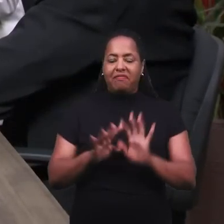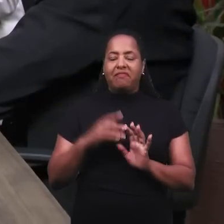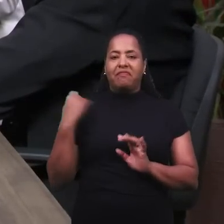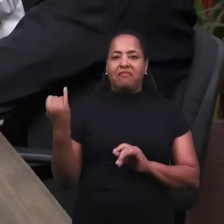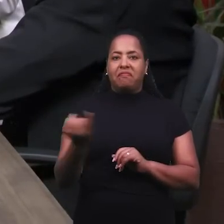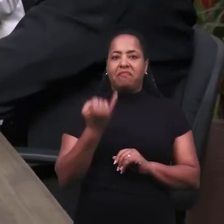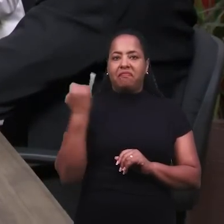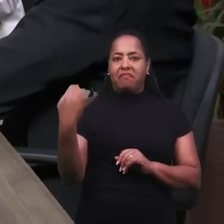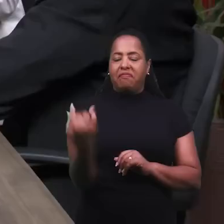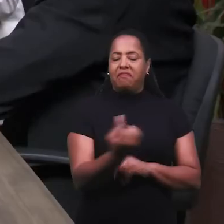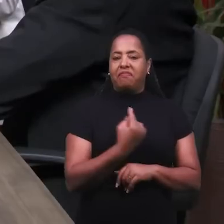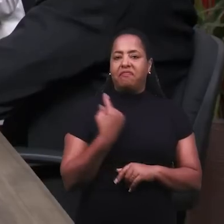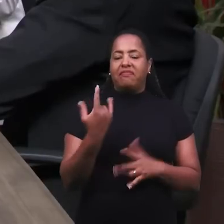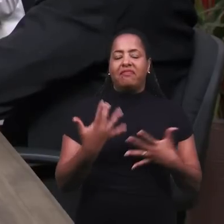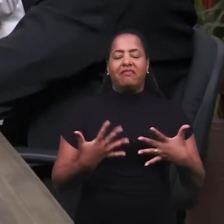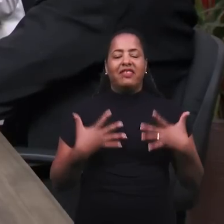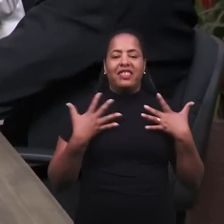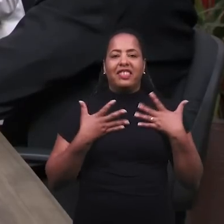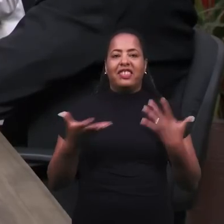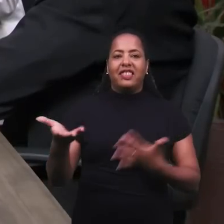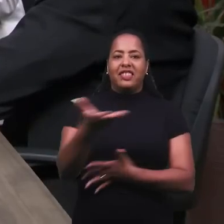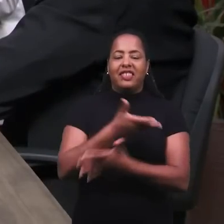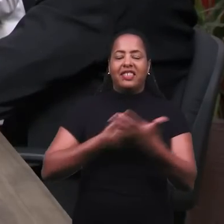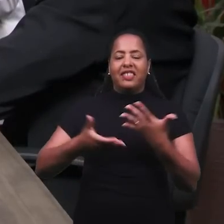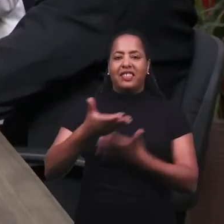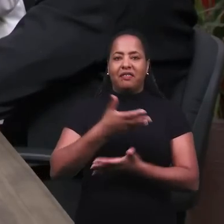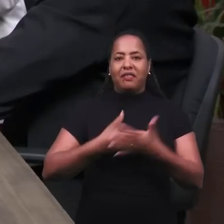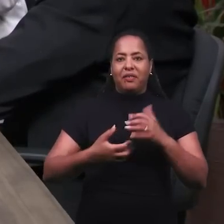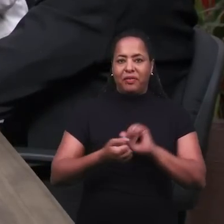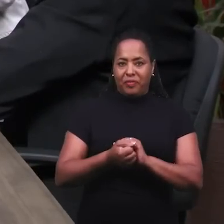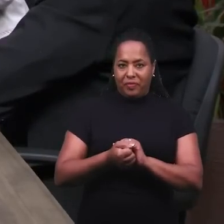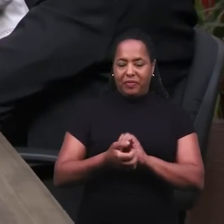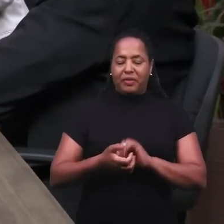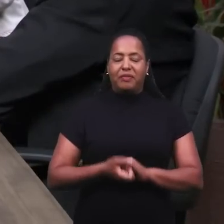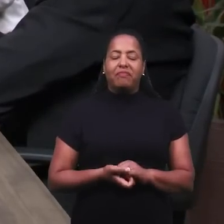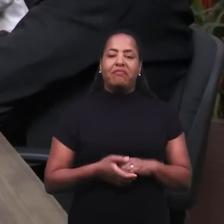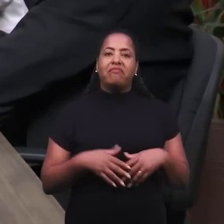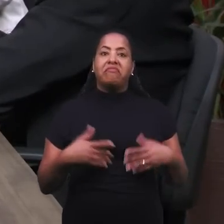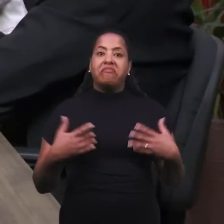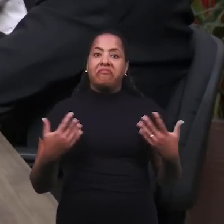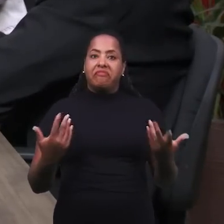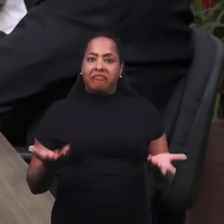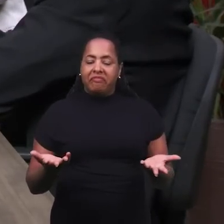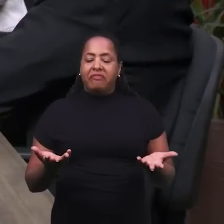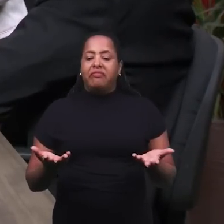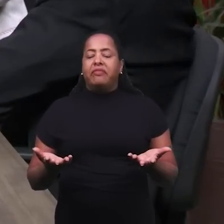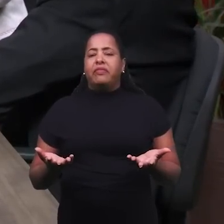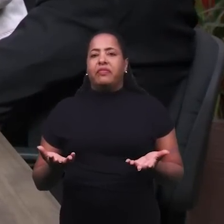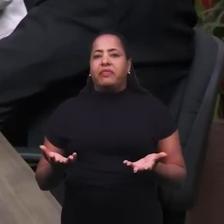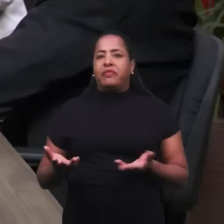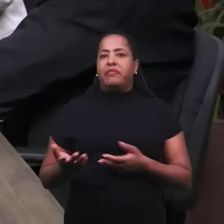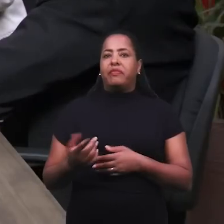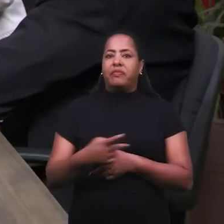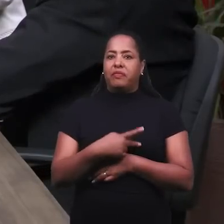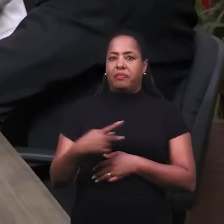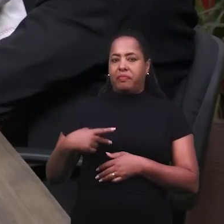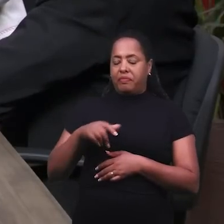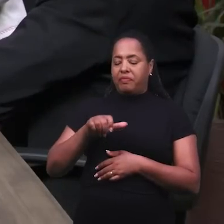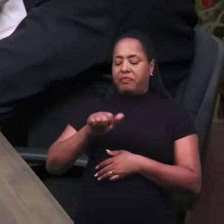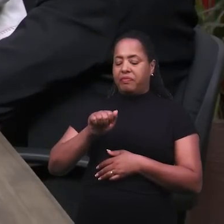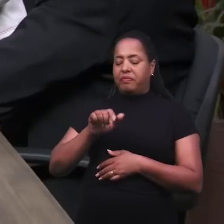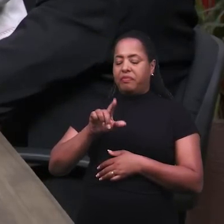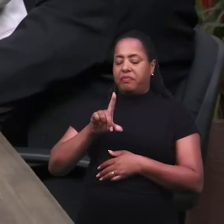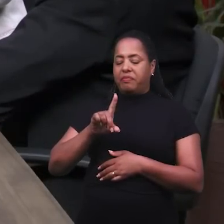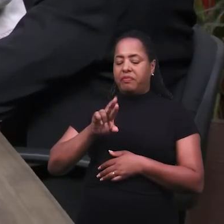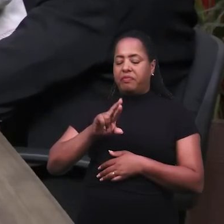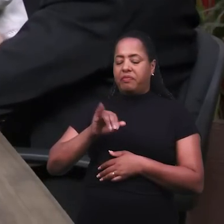nós, Amém. Ficamos muito alegres de participar aqui com vocês. Amém. Muito bem, pegando o gancho do que o pastor Adriano fez, aliás, pastor